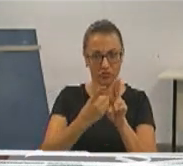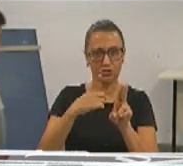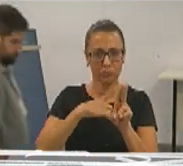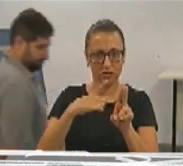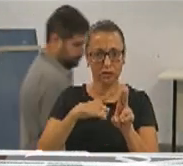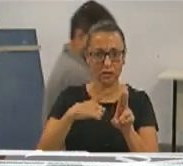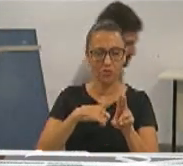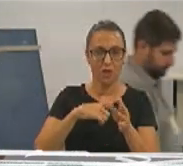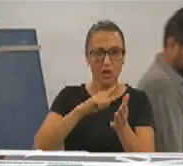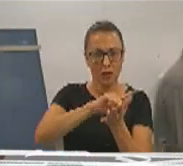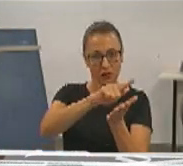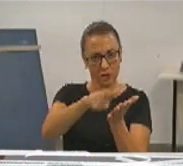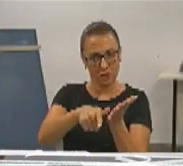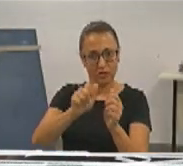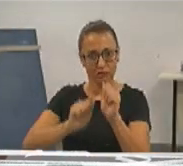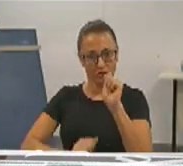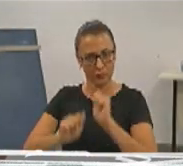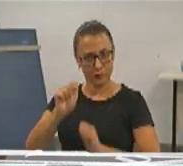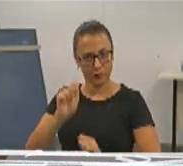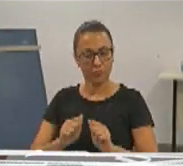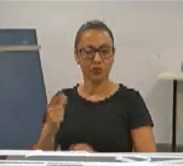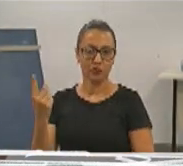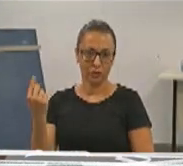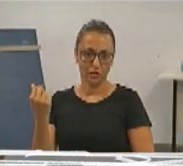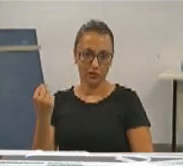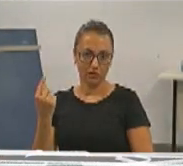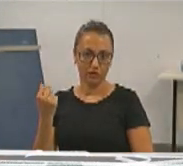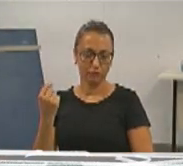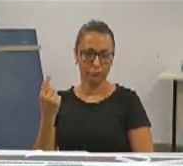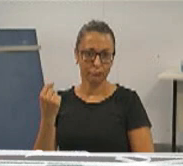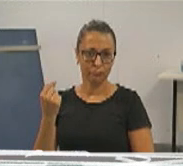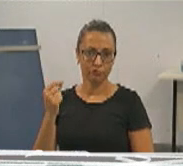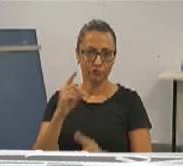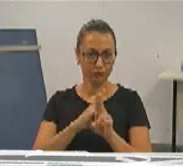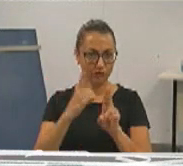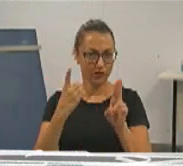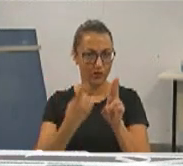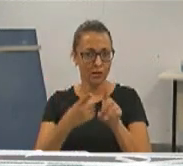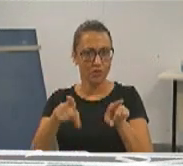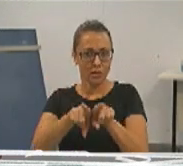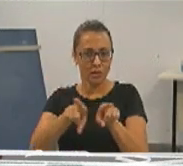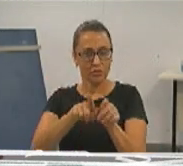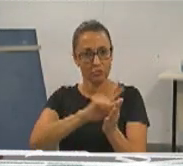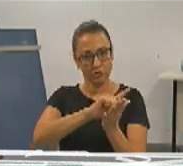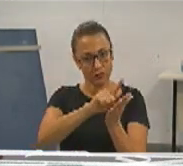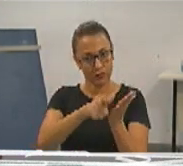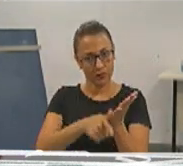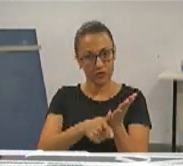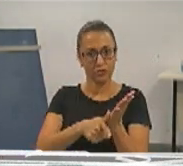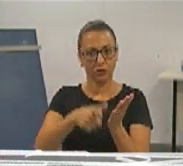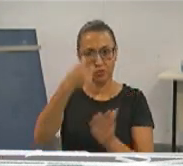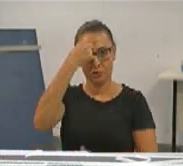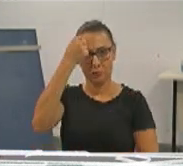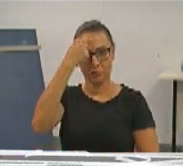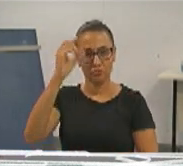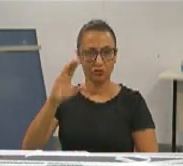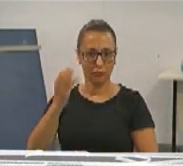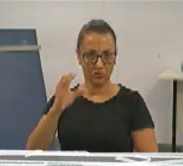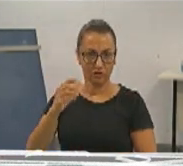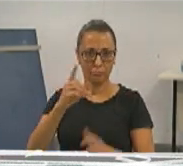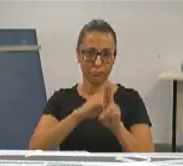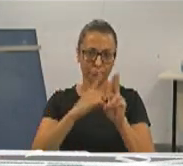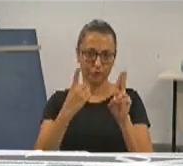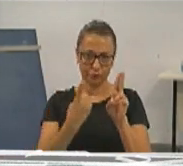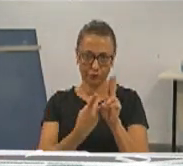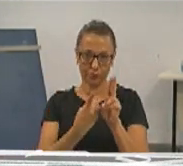gestão administrativa e financeira da UFGD e gestão acadêmico-científica da UFGD.